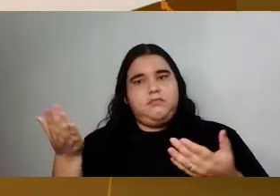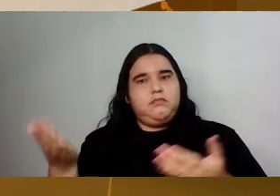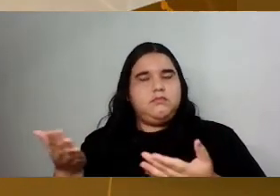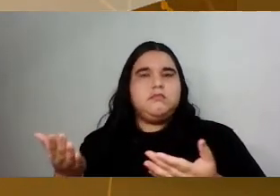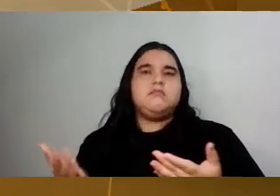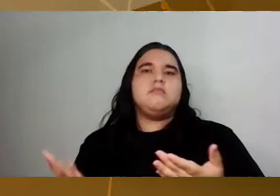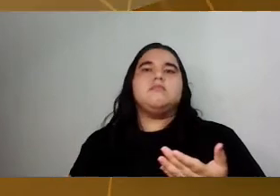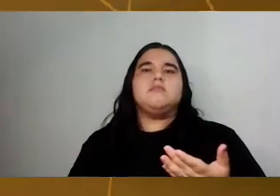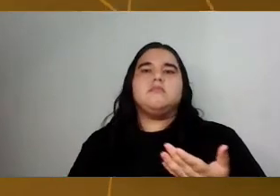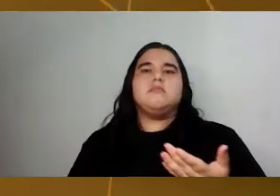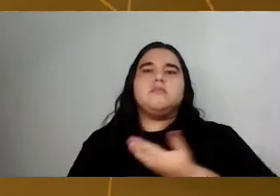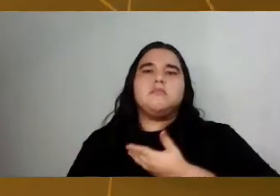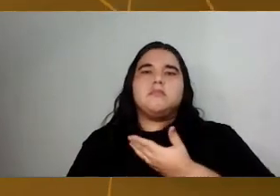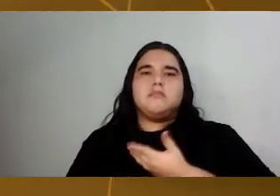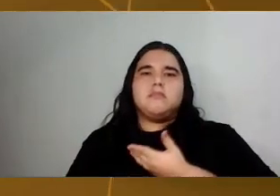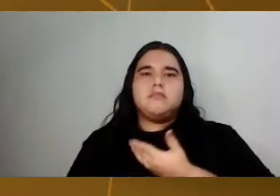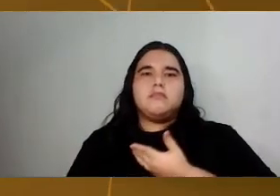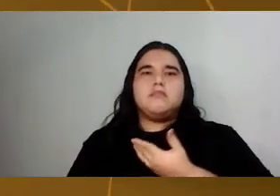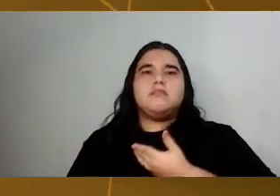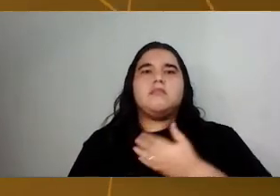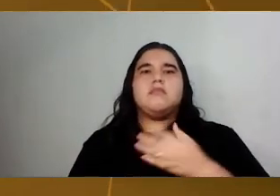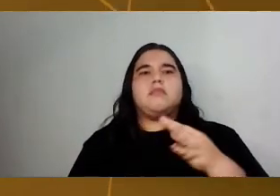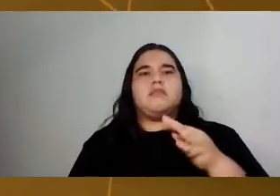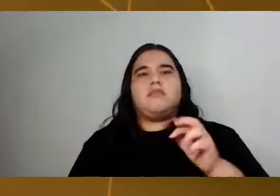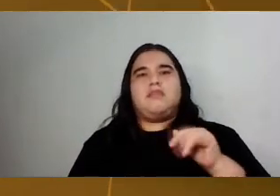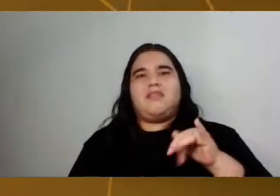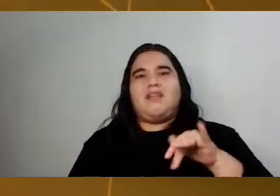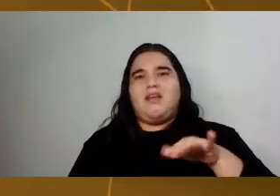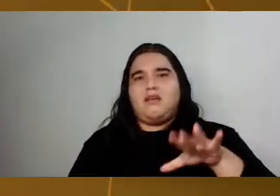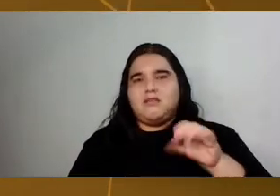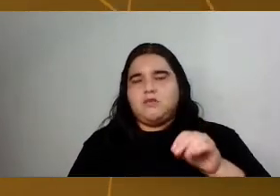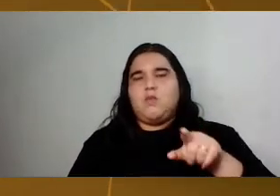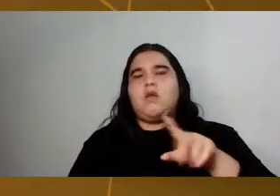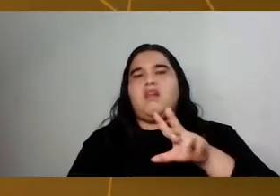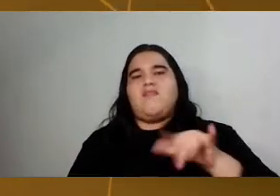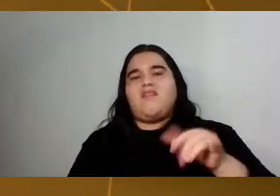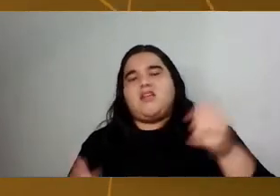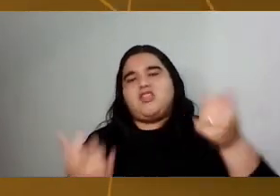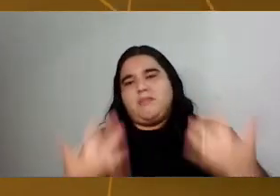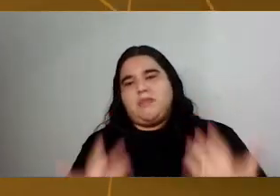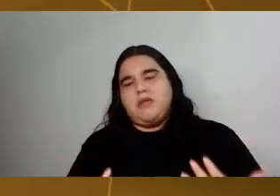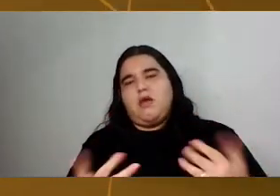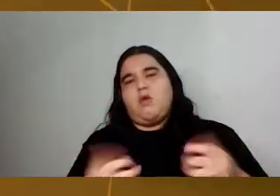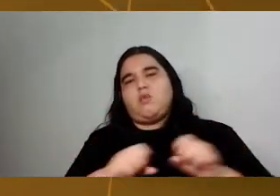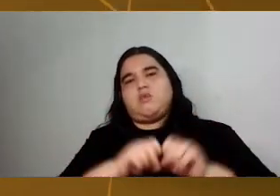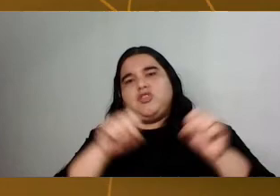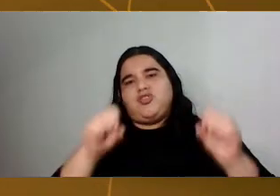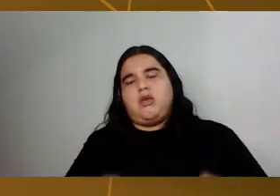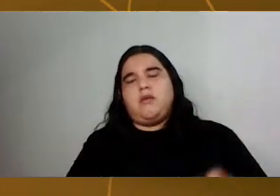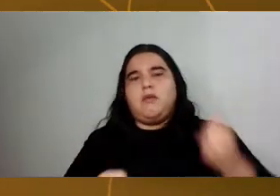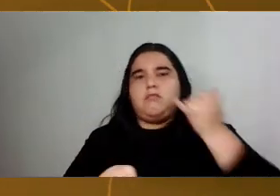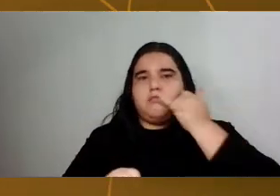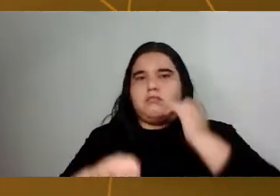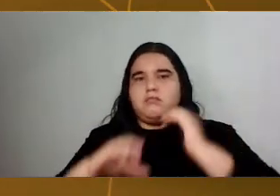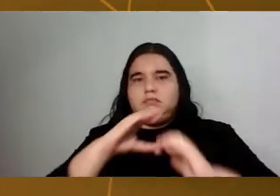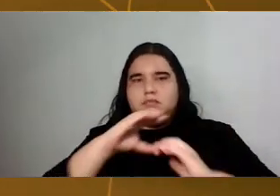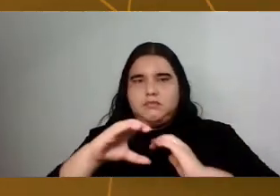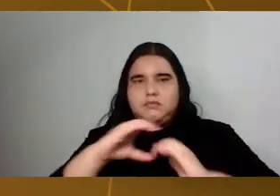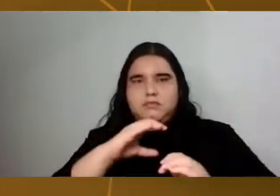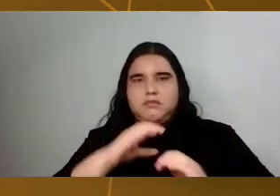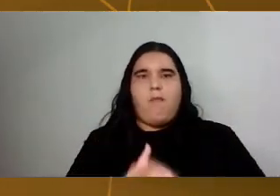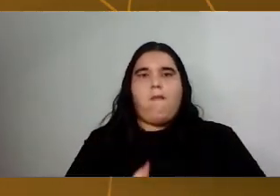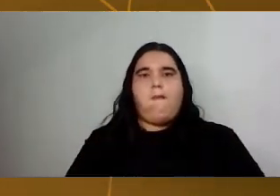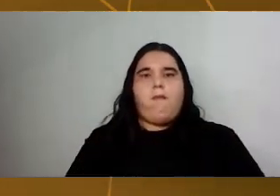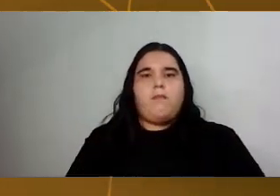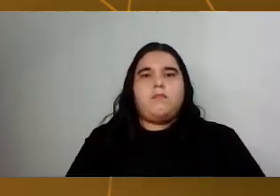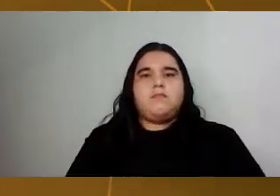Técio Medeiros, para falar um pouco do sistema de telecomunicação. Tá bom.